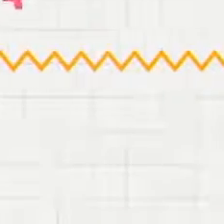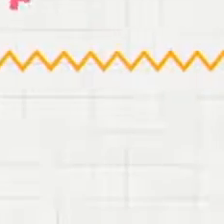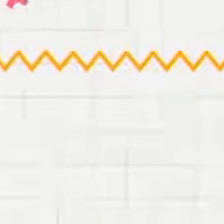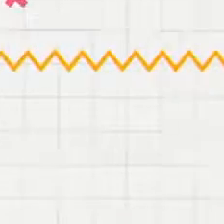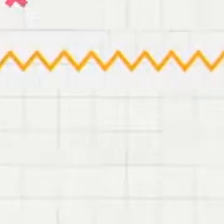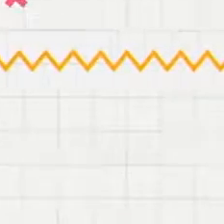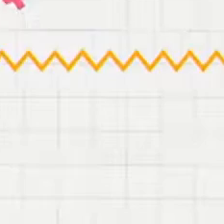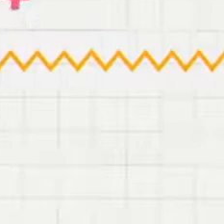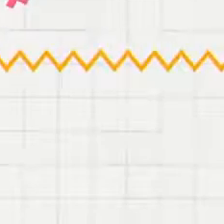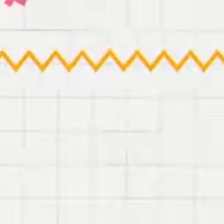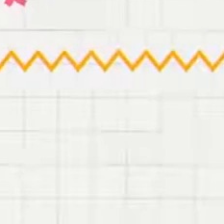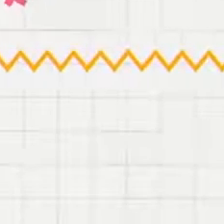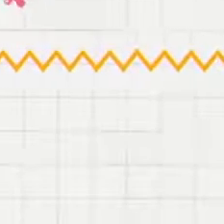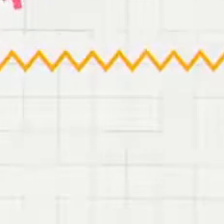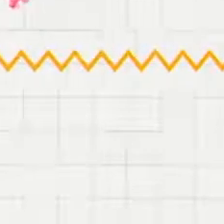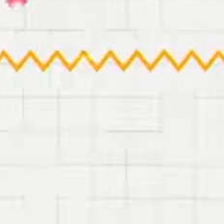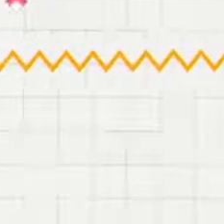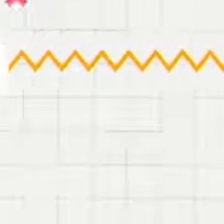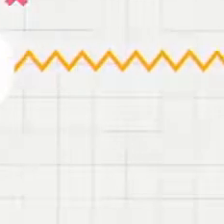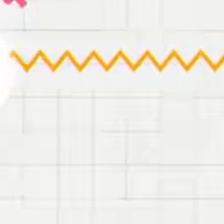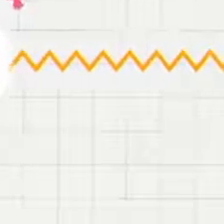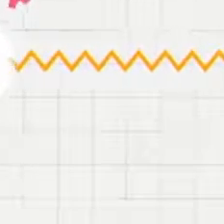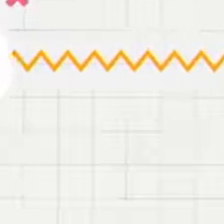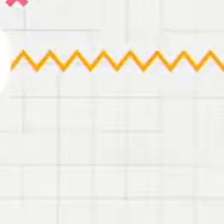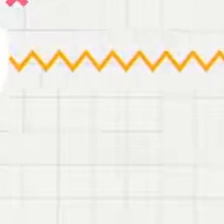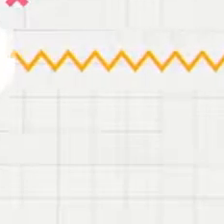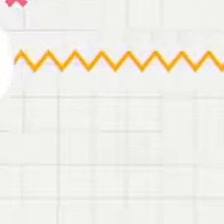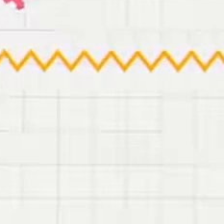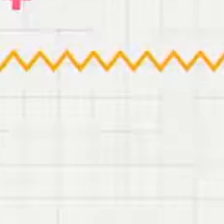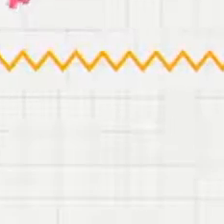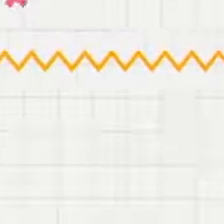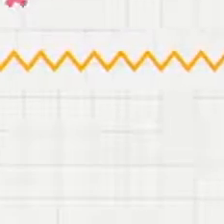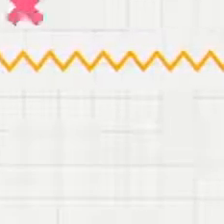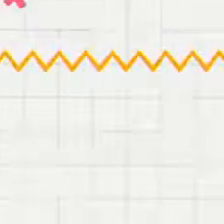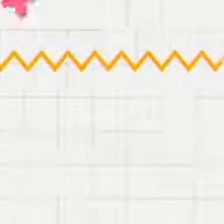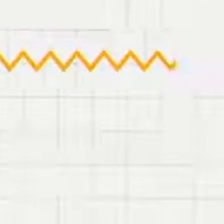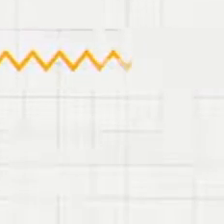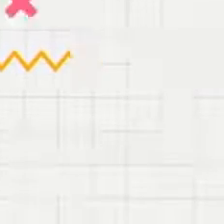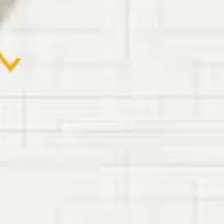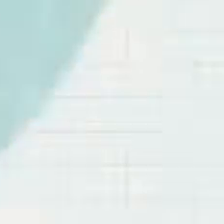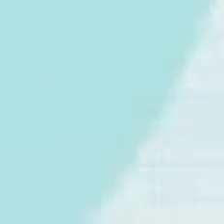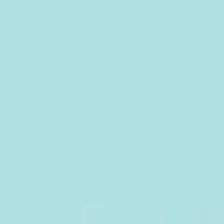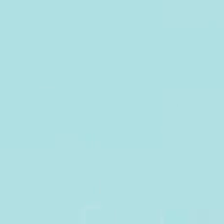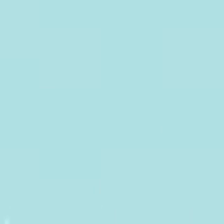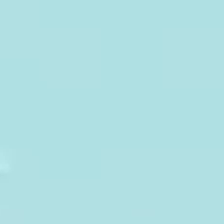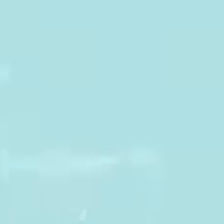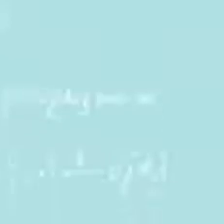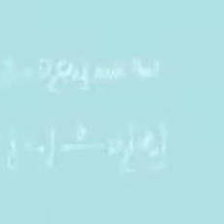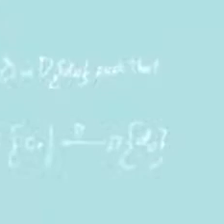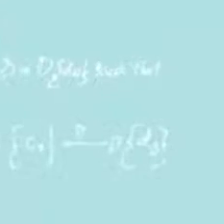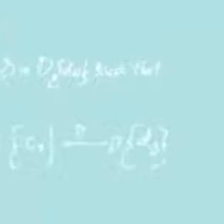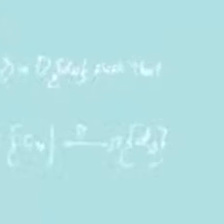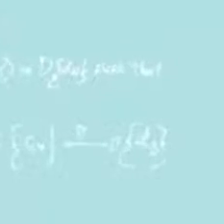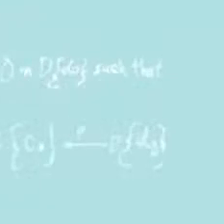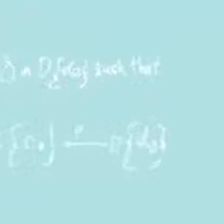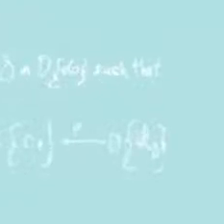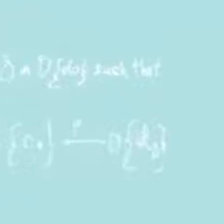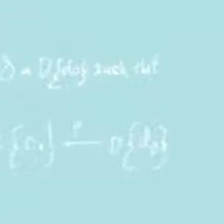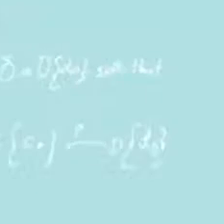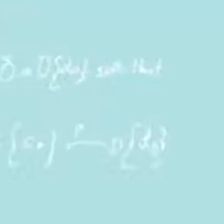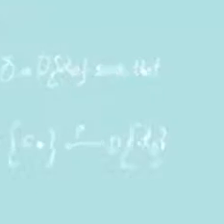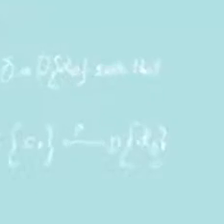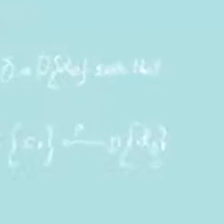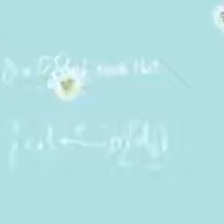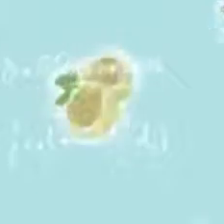informações para sua segurança. Este auditório possui um sistema completo de proteção e combate a incêndio. Em caso de emergência,